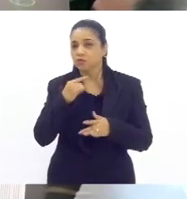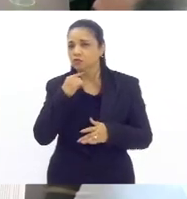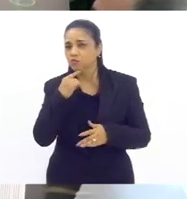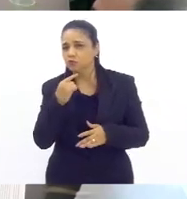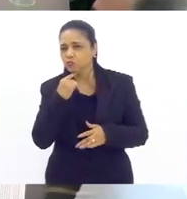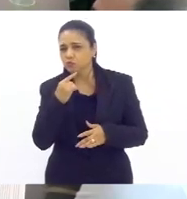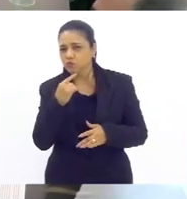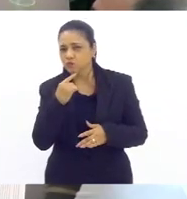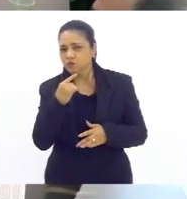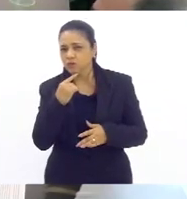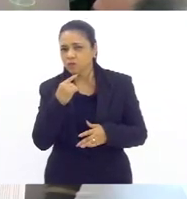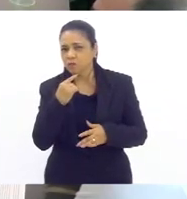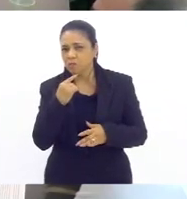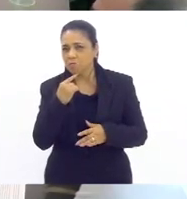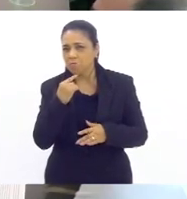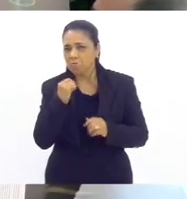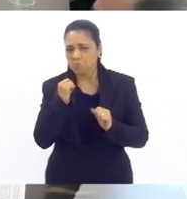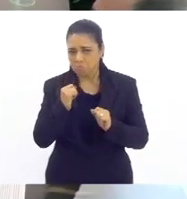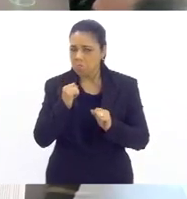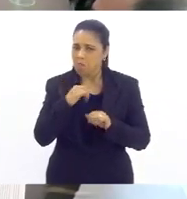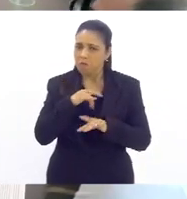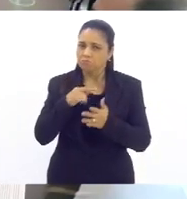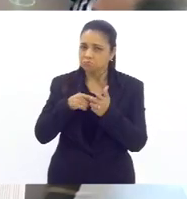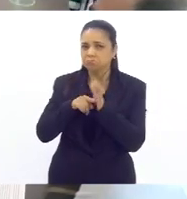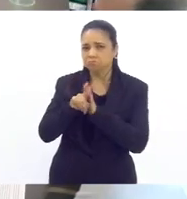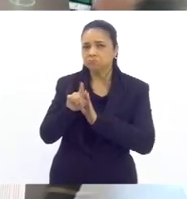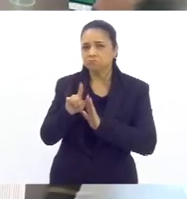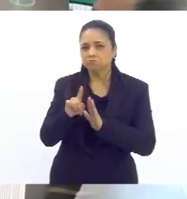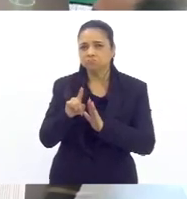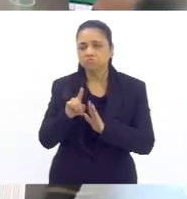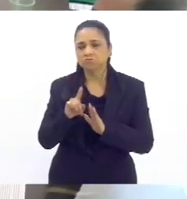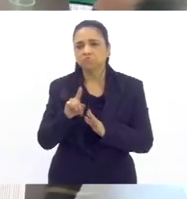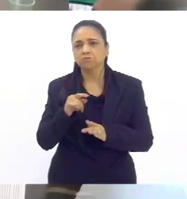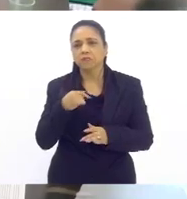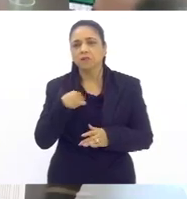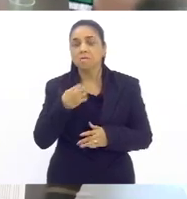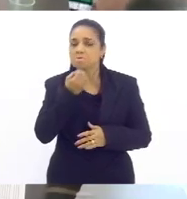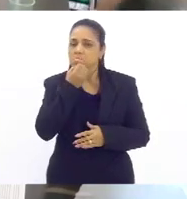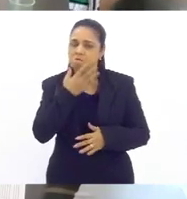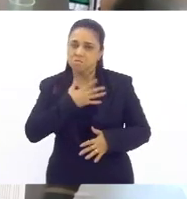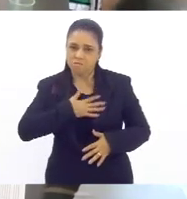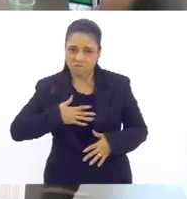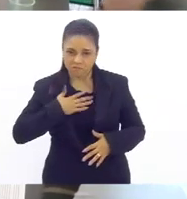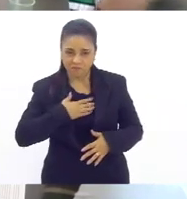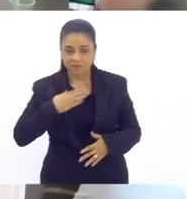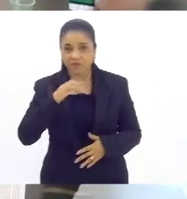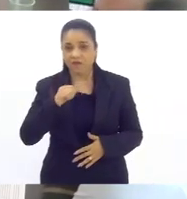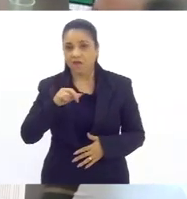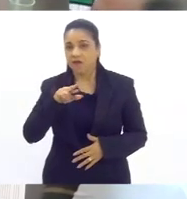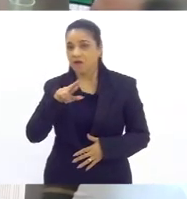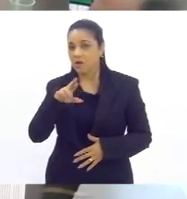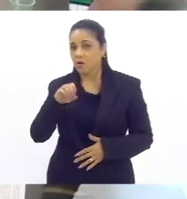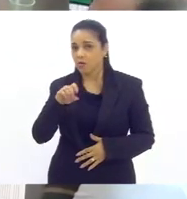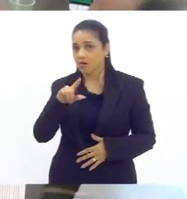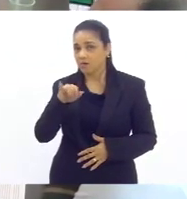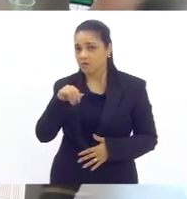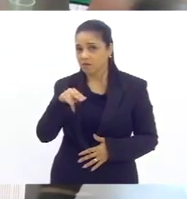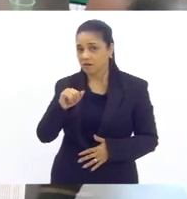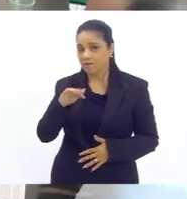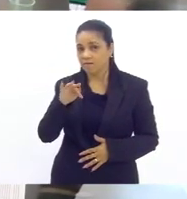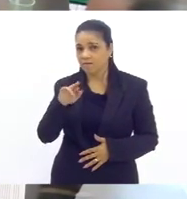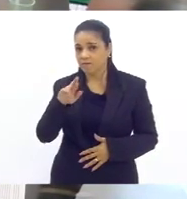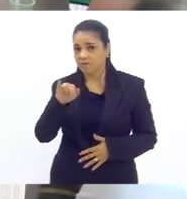tem que leva pode falar como você quiser prazer gente sou Carolina Freitas eu tô aqui falando